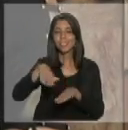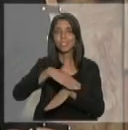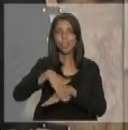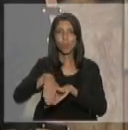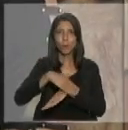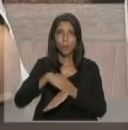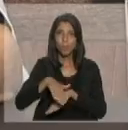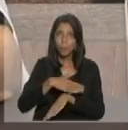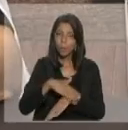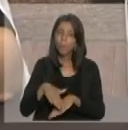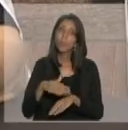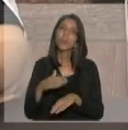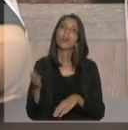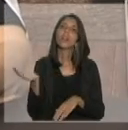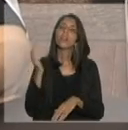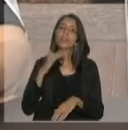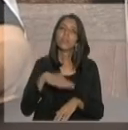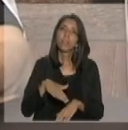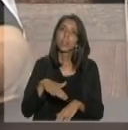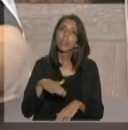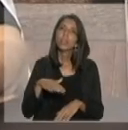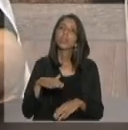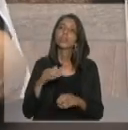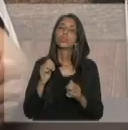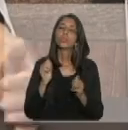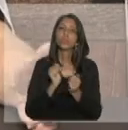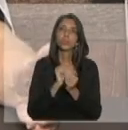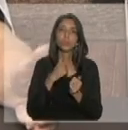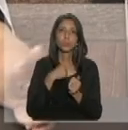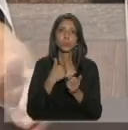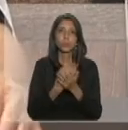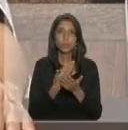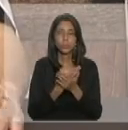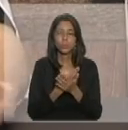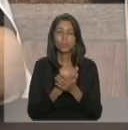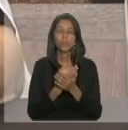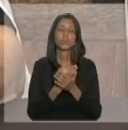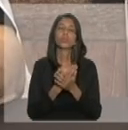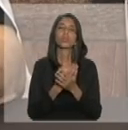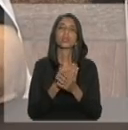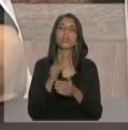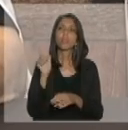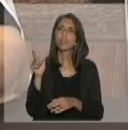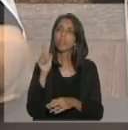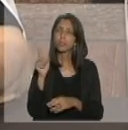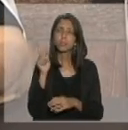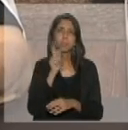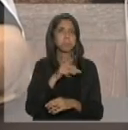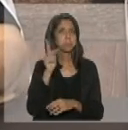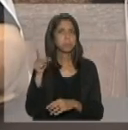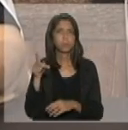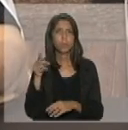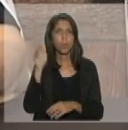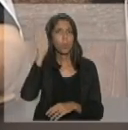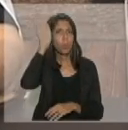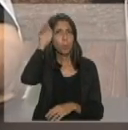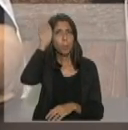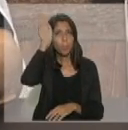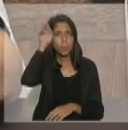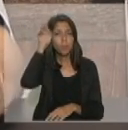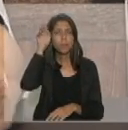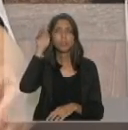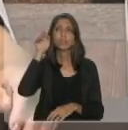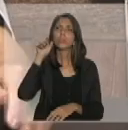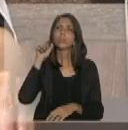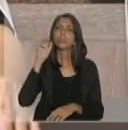o que eu queria falar. Veio para mim, através do Dino, era um professor cubano, Dino Carreiras,